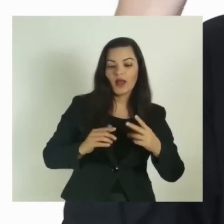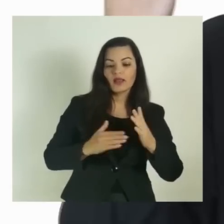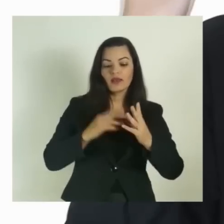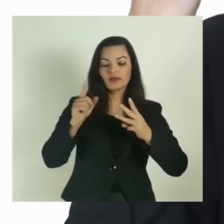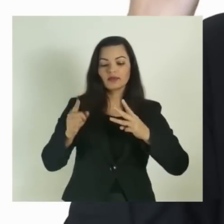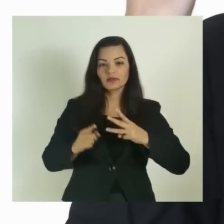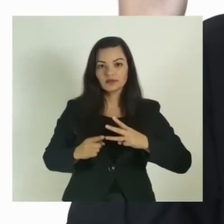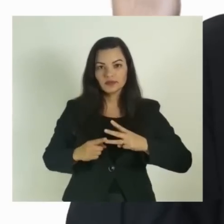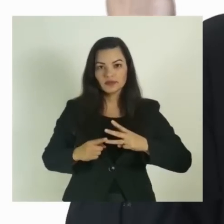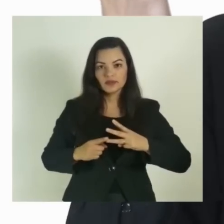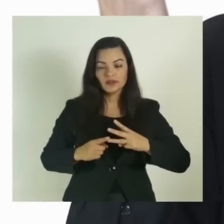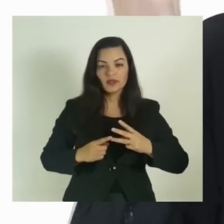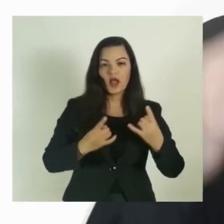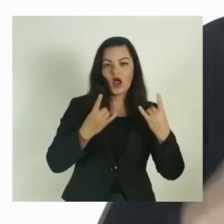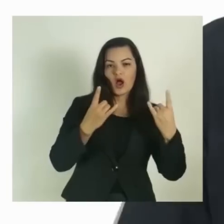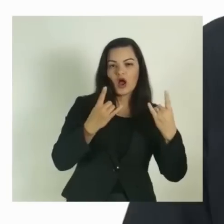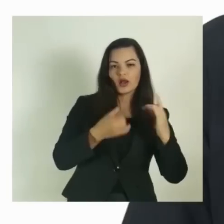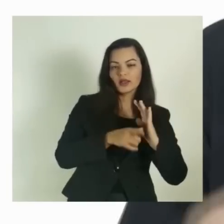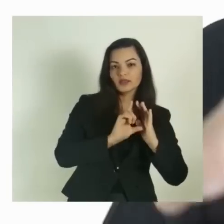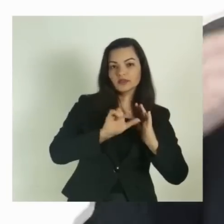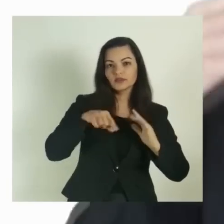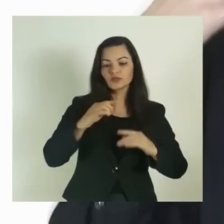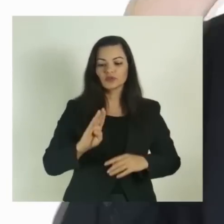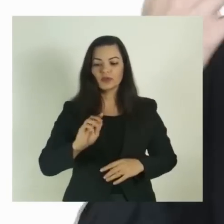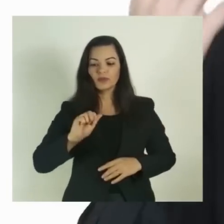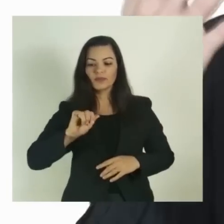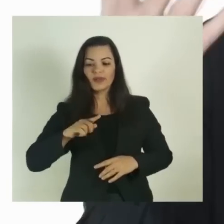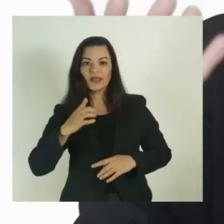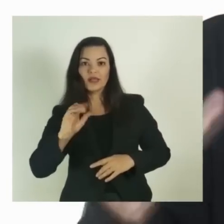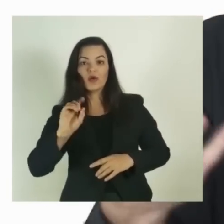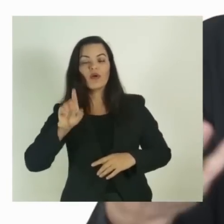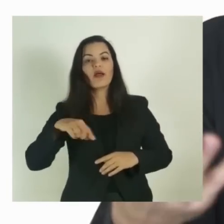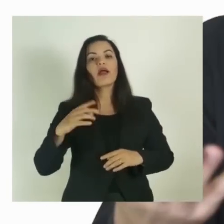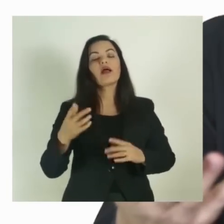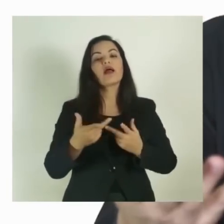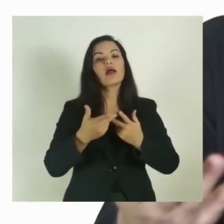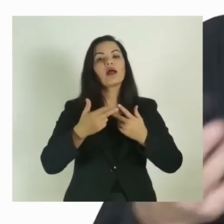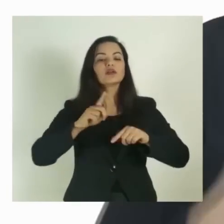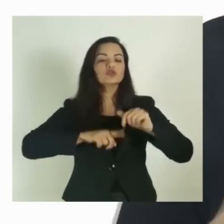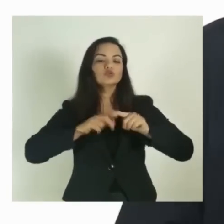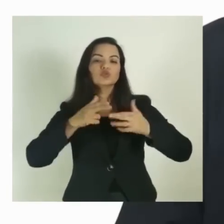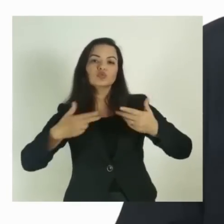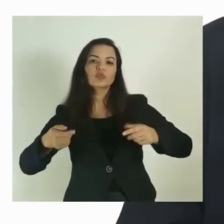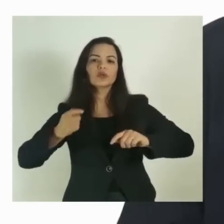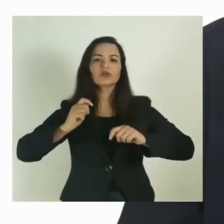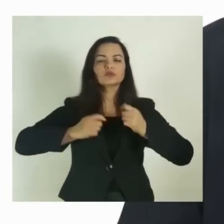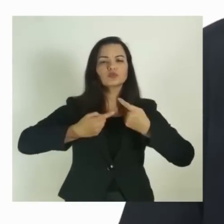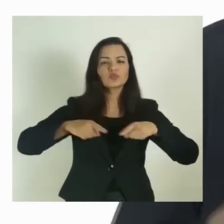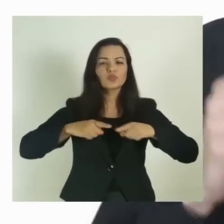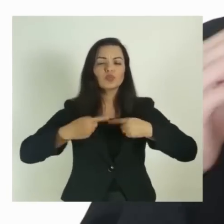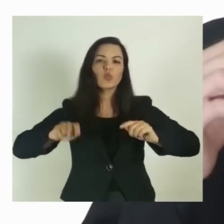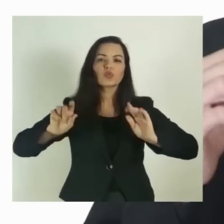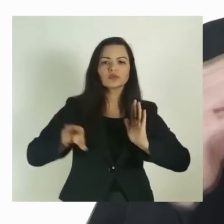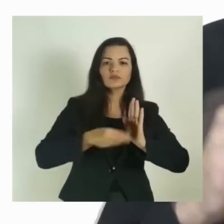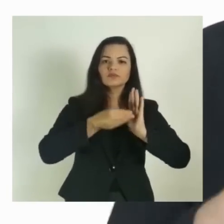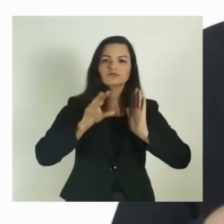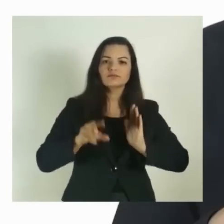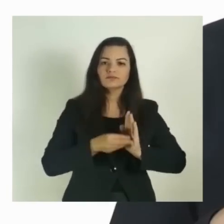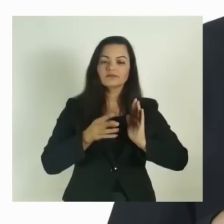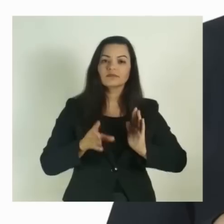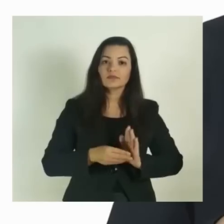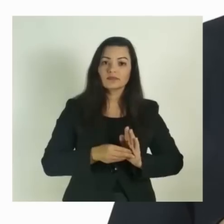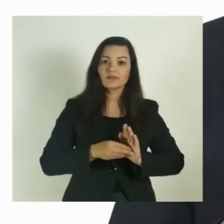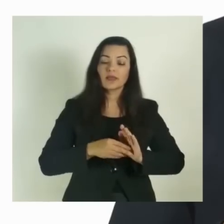versão rock, para a versão baião, são os instrumentos adicionais que a gente colocou. Estamos passando por um momento único, que